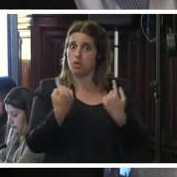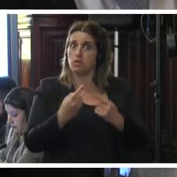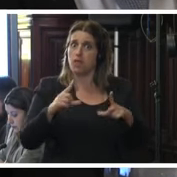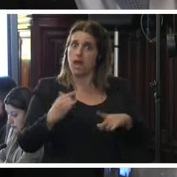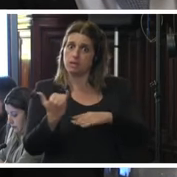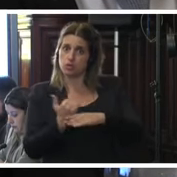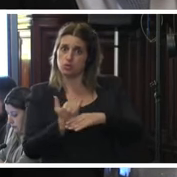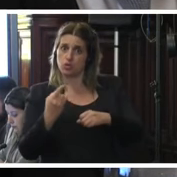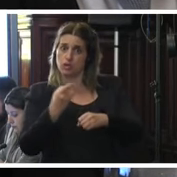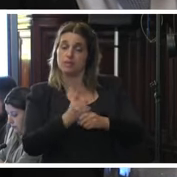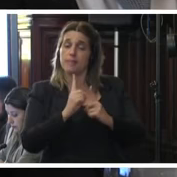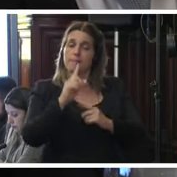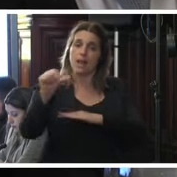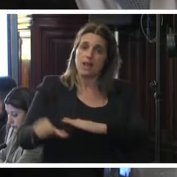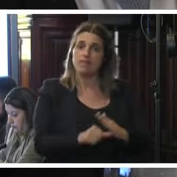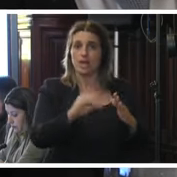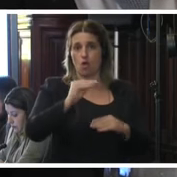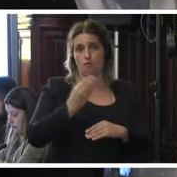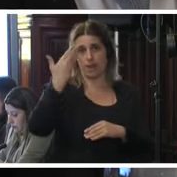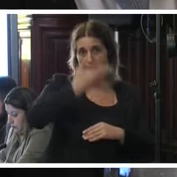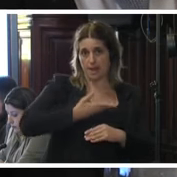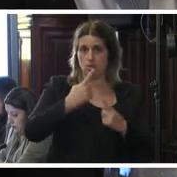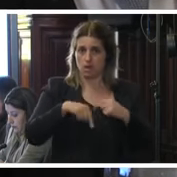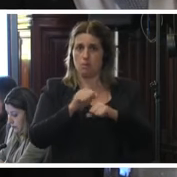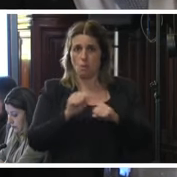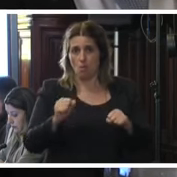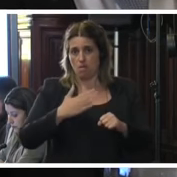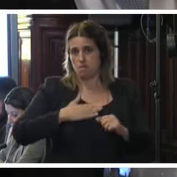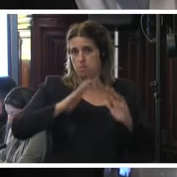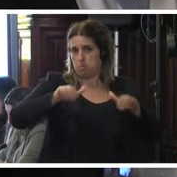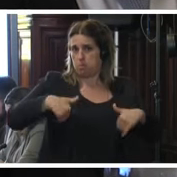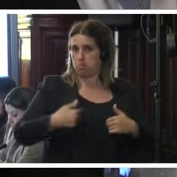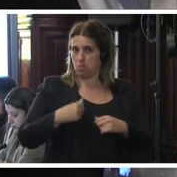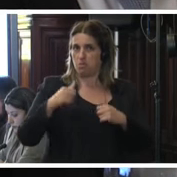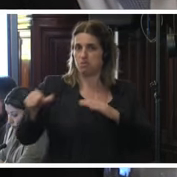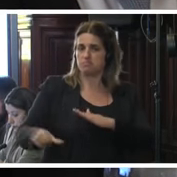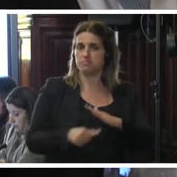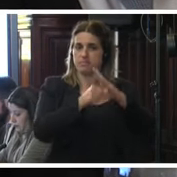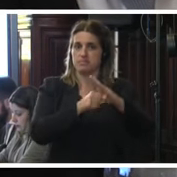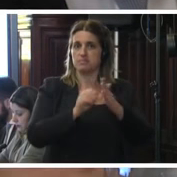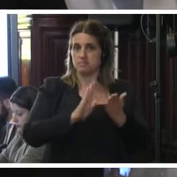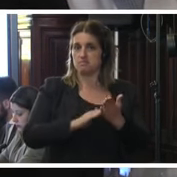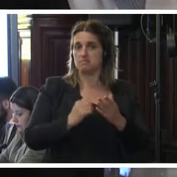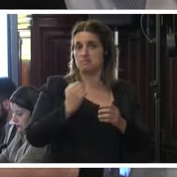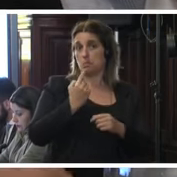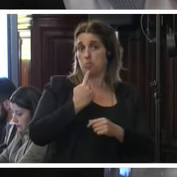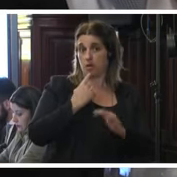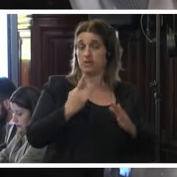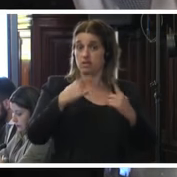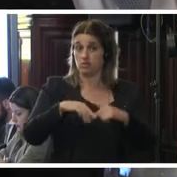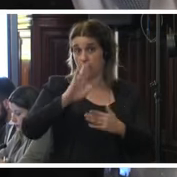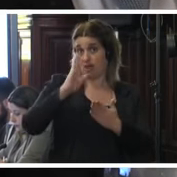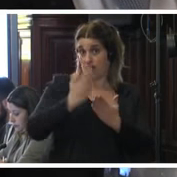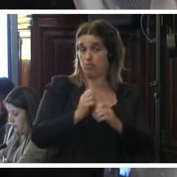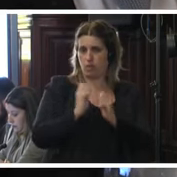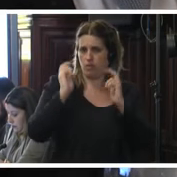negros, com produção de manual de incidência política. Por fim, vale destacar que as ações aqui